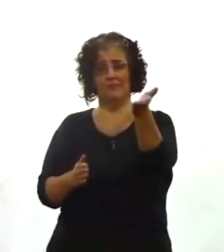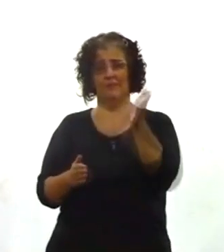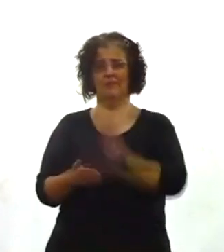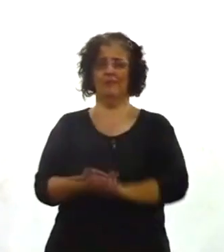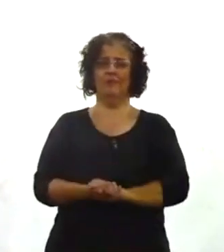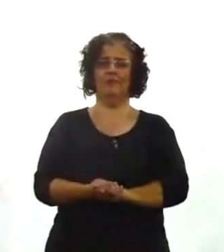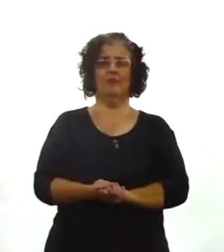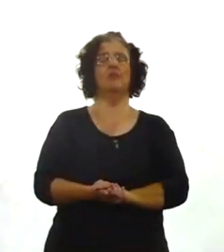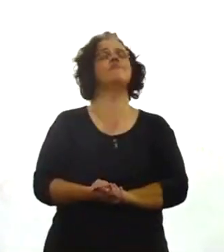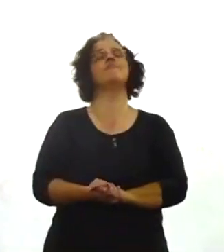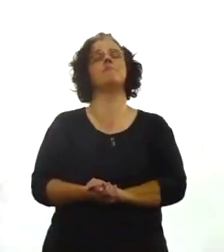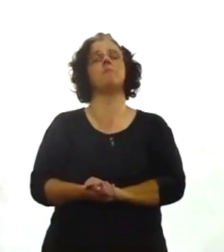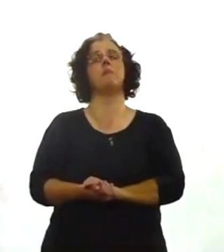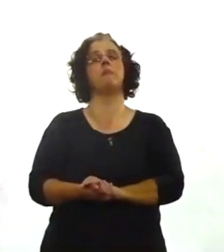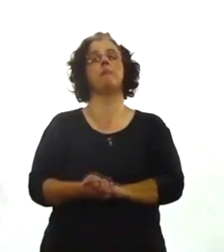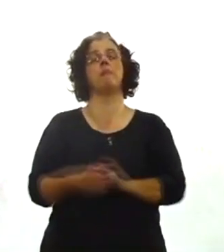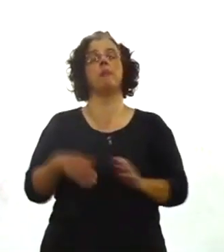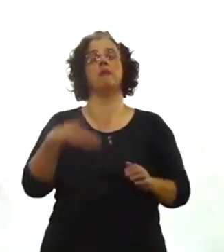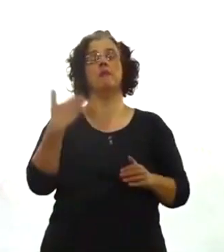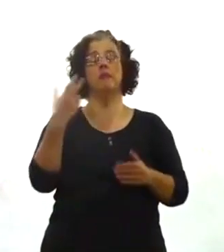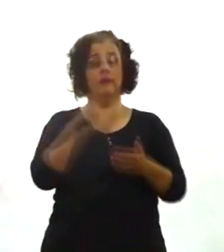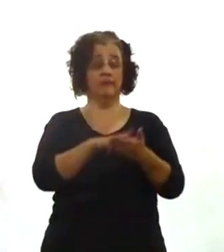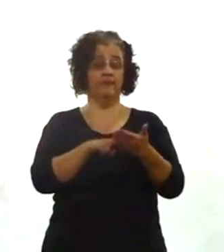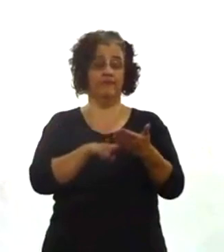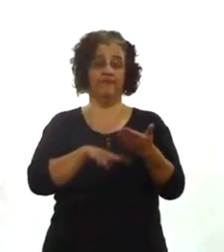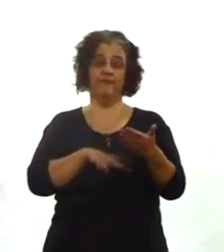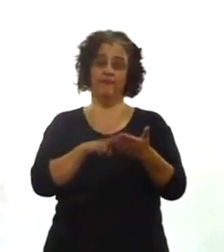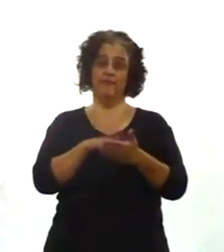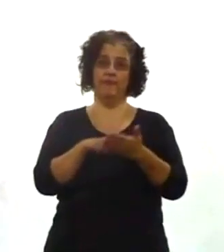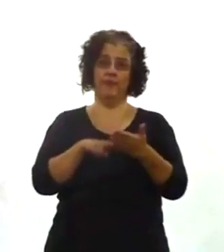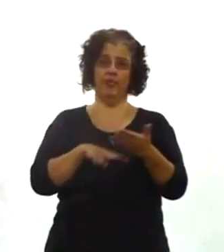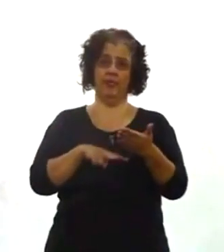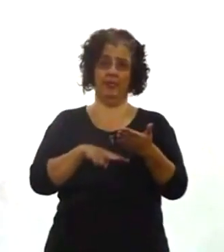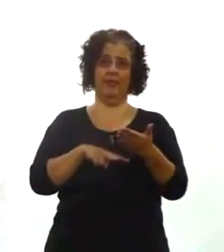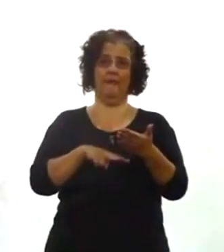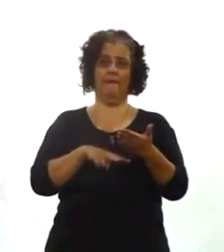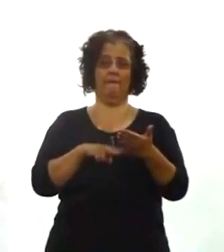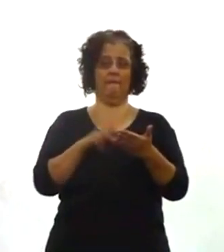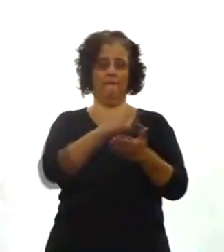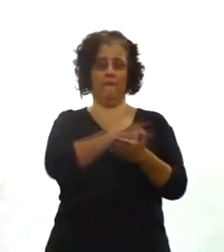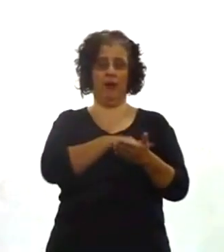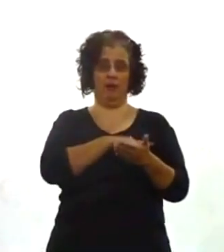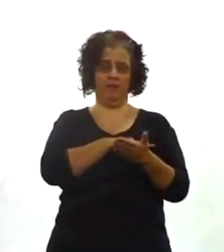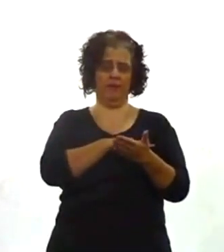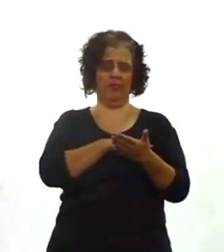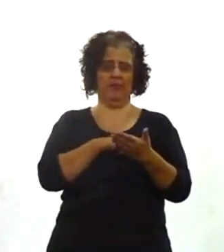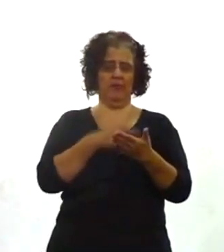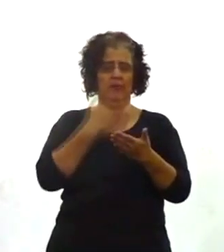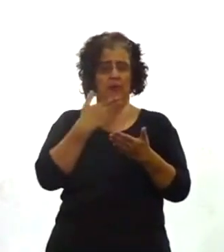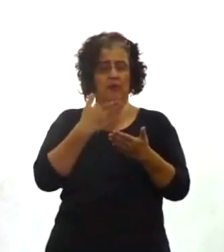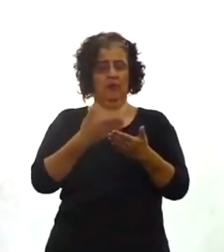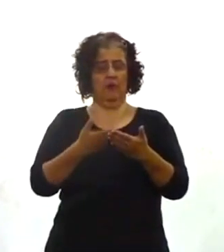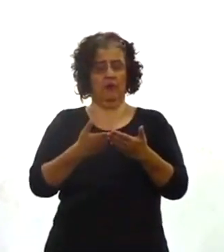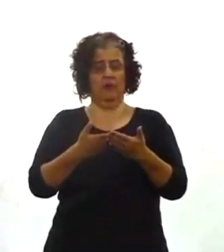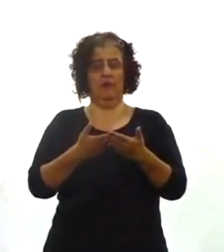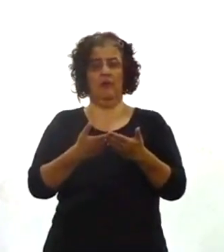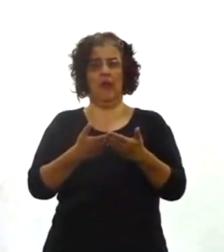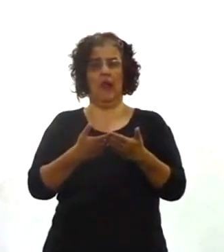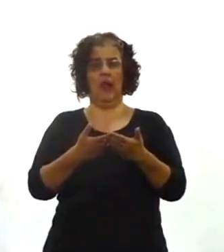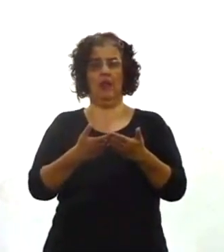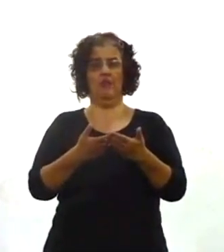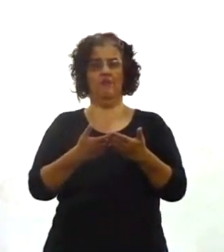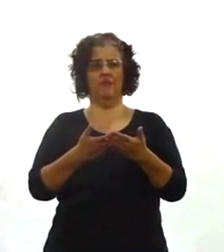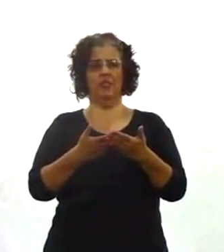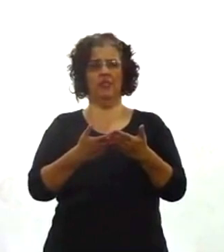E quando você lê algumas cartas de Paulo, você fica assustado. A gente pensa no São Paulo, o